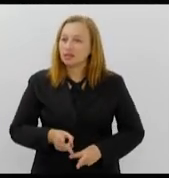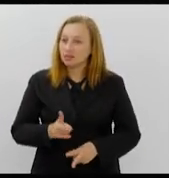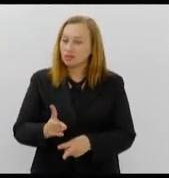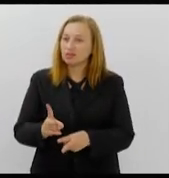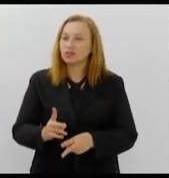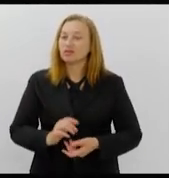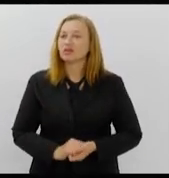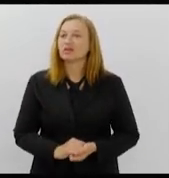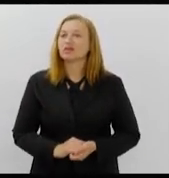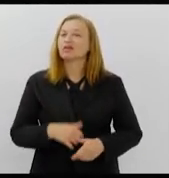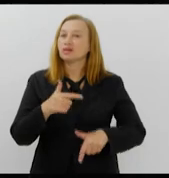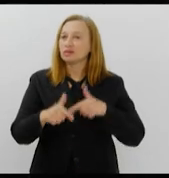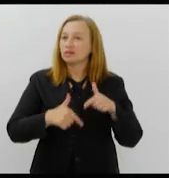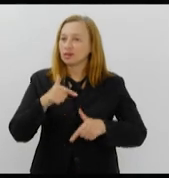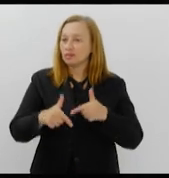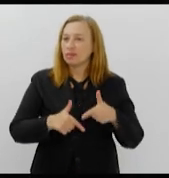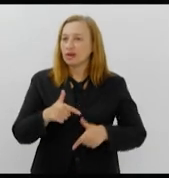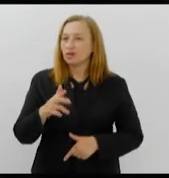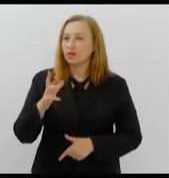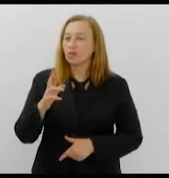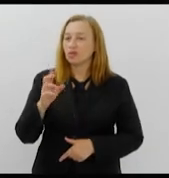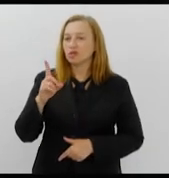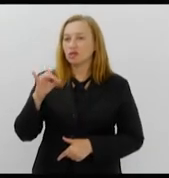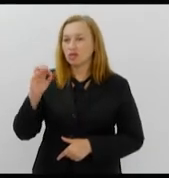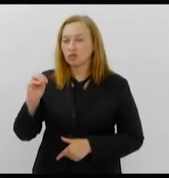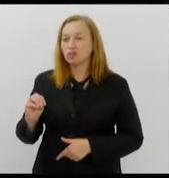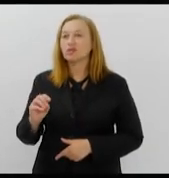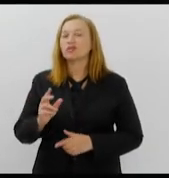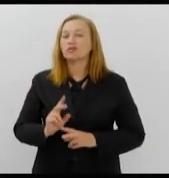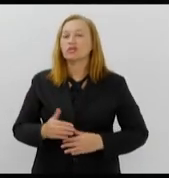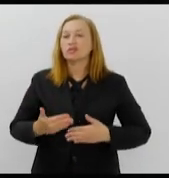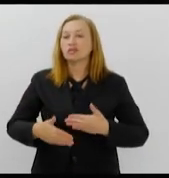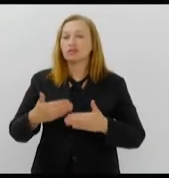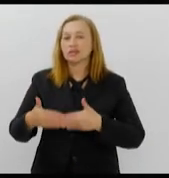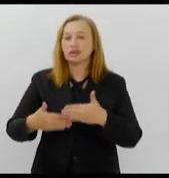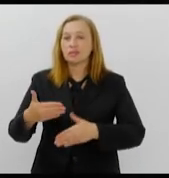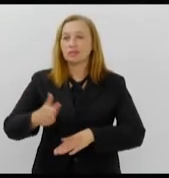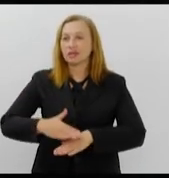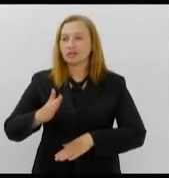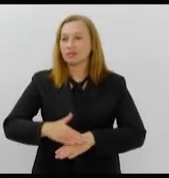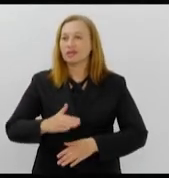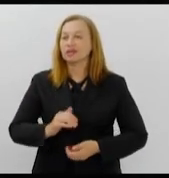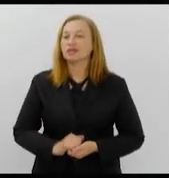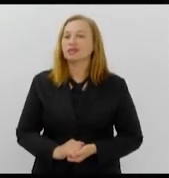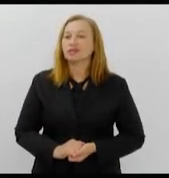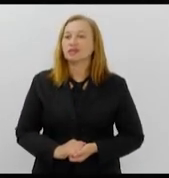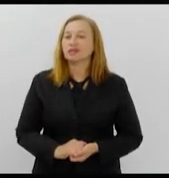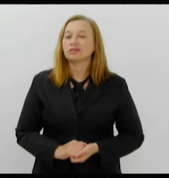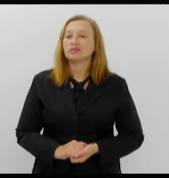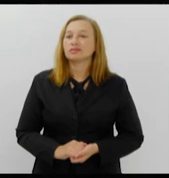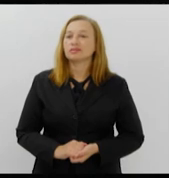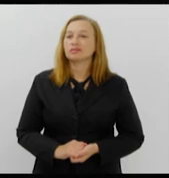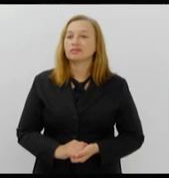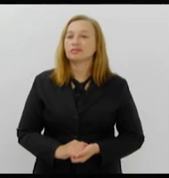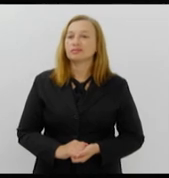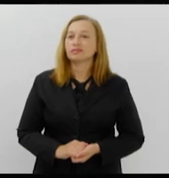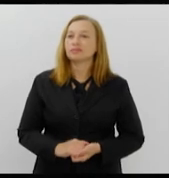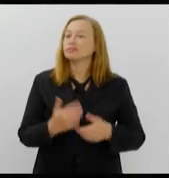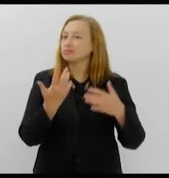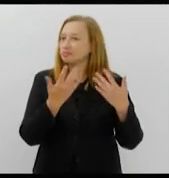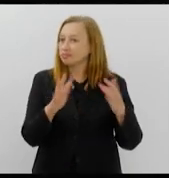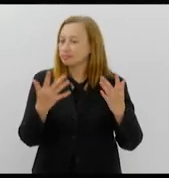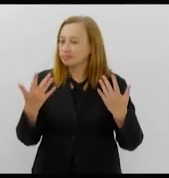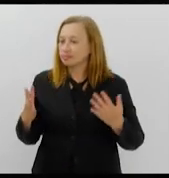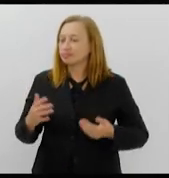continuidade ao trabalho do Rodrigo e vai avançar cada vez mais. Quero aqui